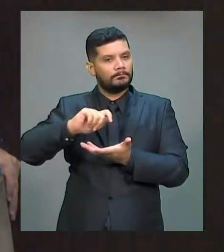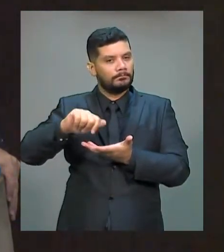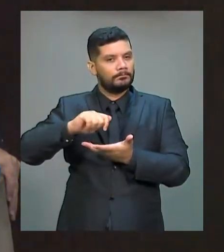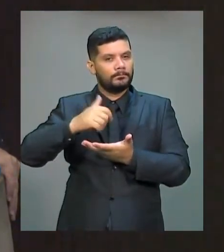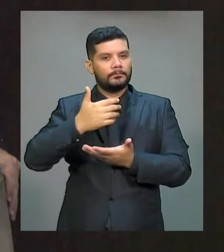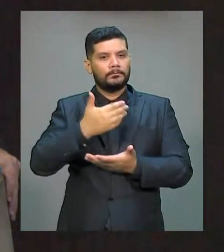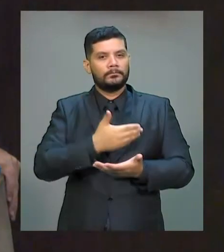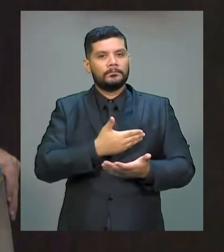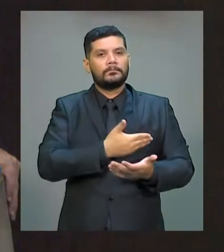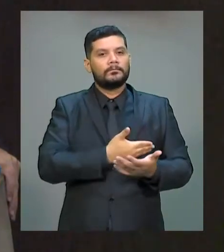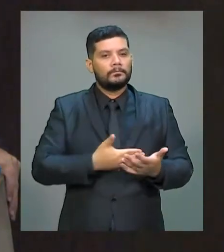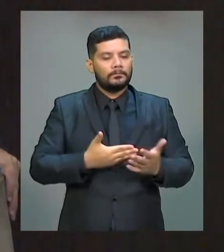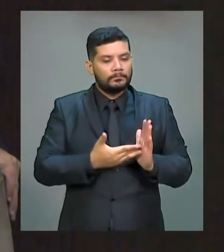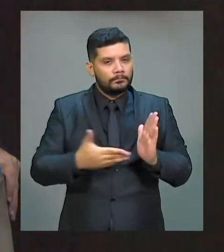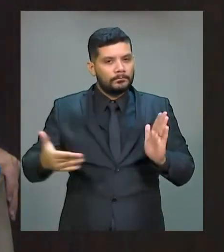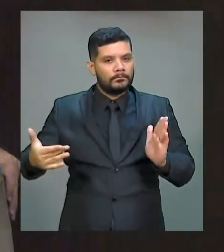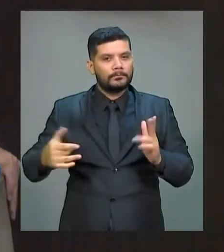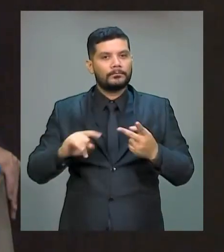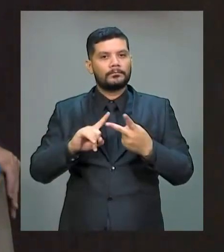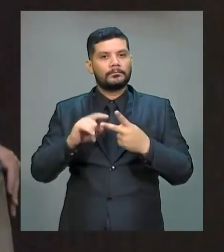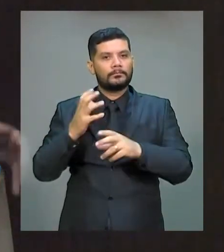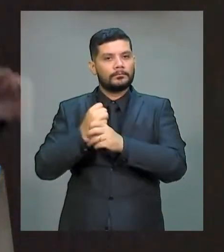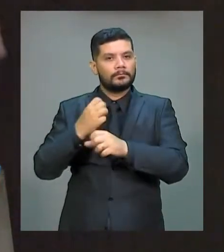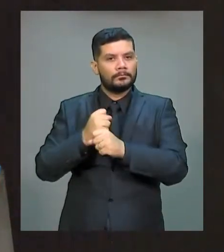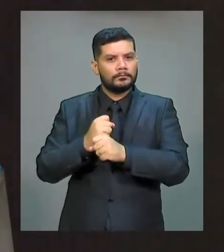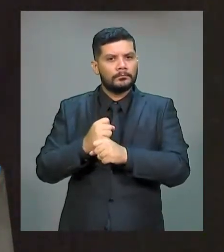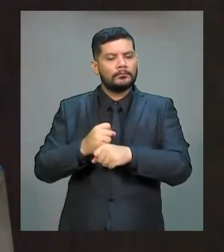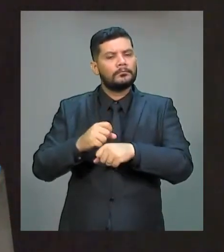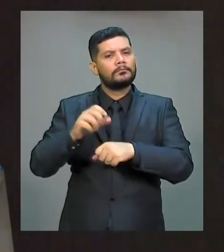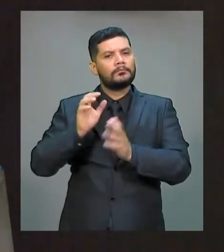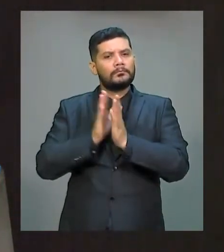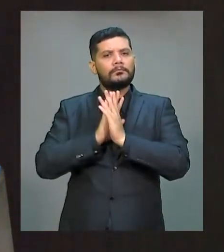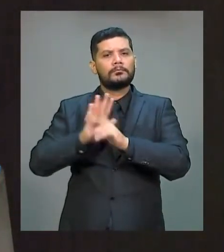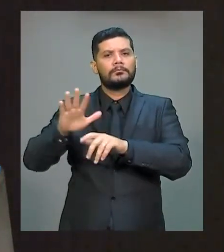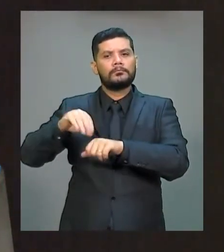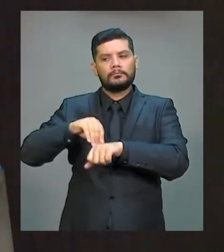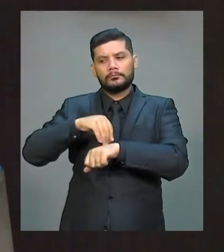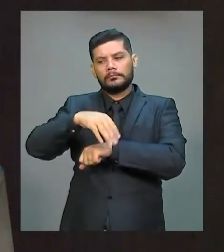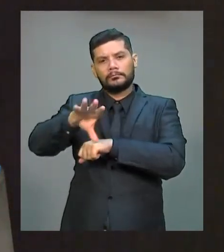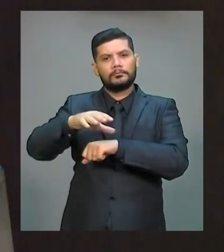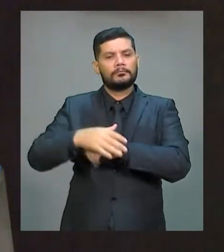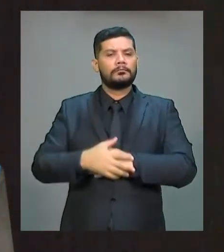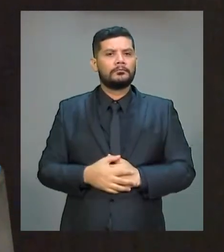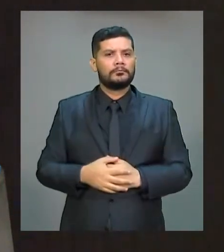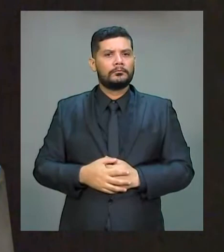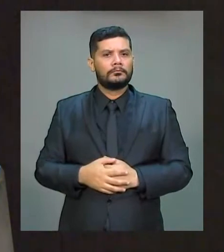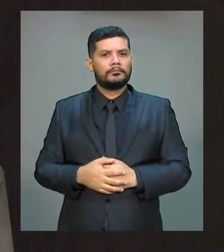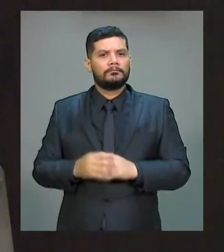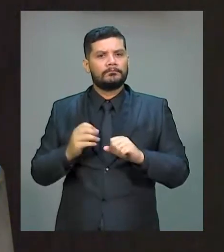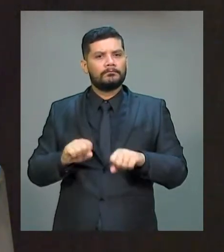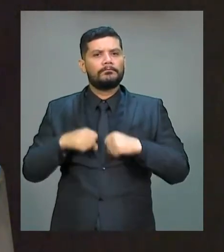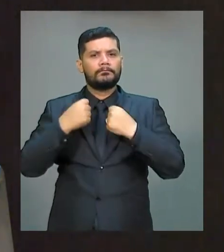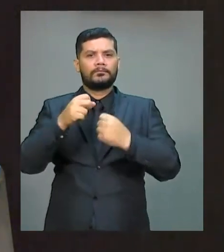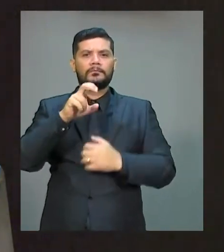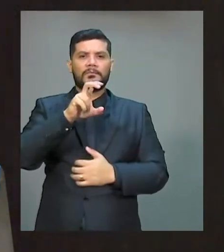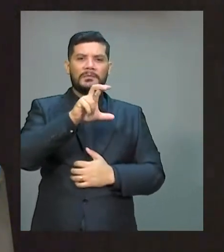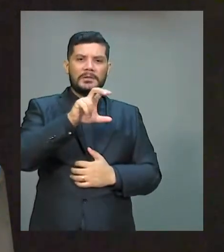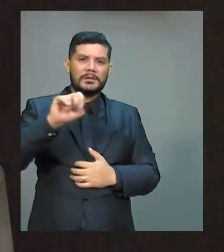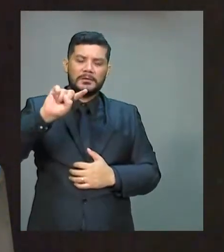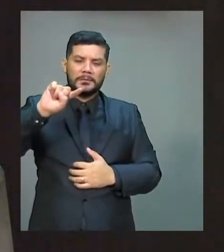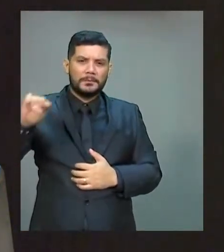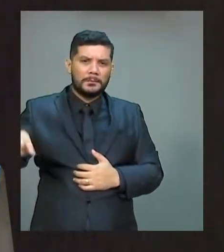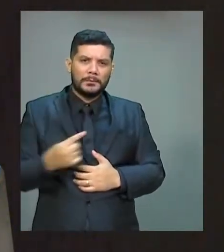quero fazer esse apelo a Vossa Excelência para que seja nosso porta-voz, assim como o deputado Evandro. Um esforço de 500 milhões de reais este ano, um